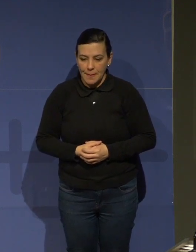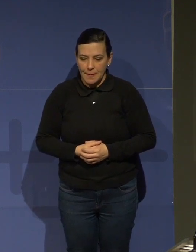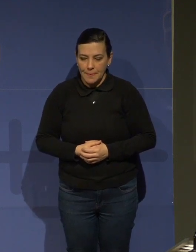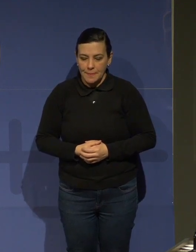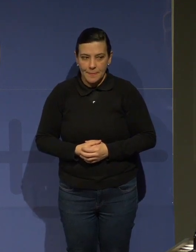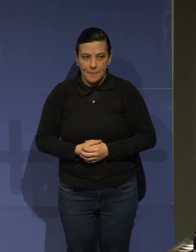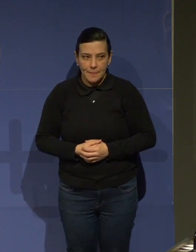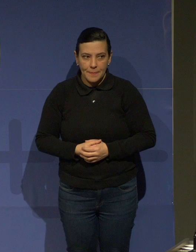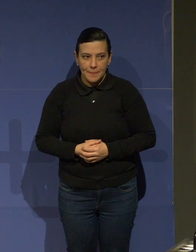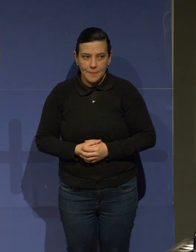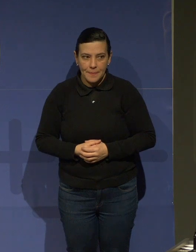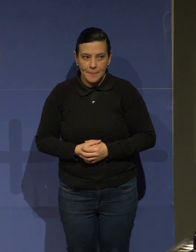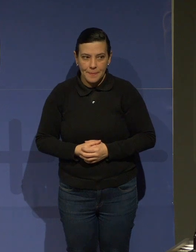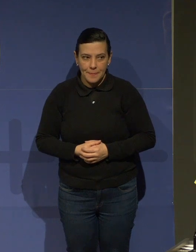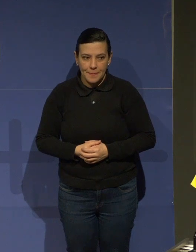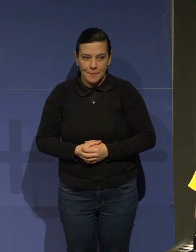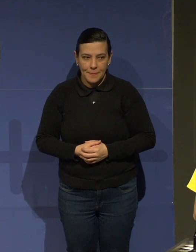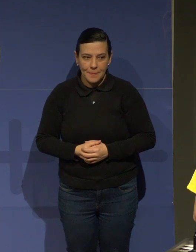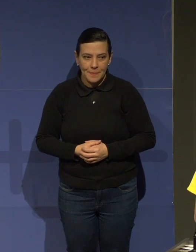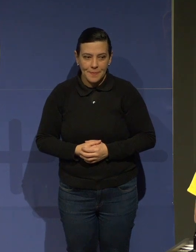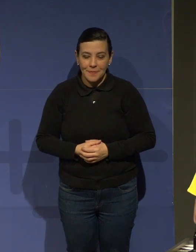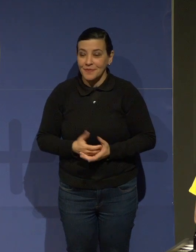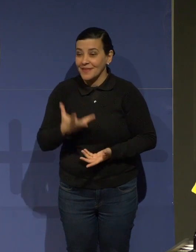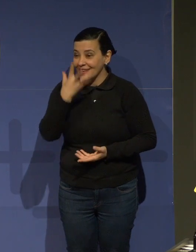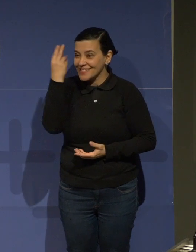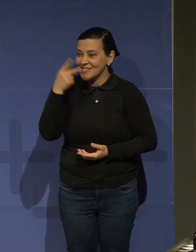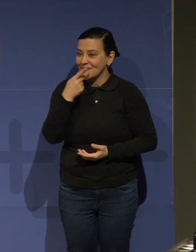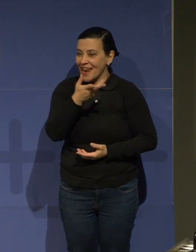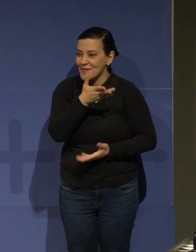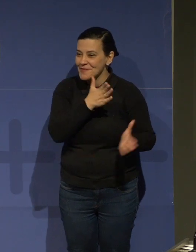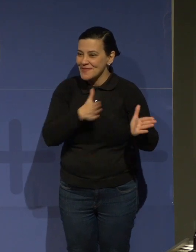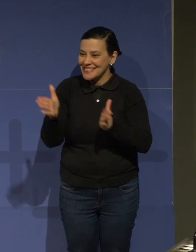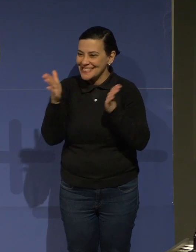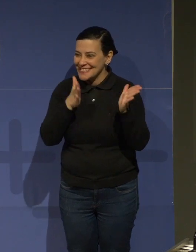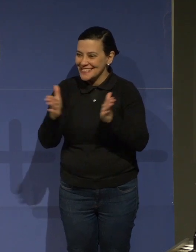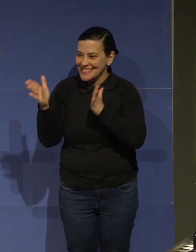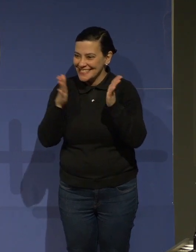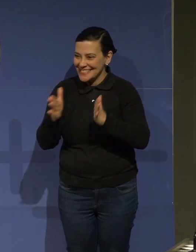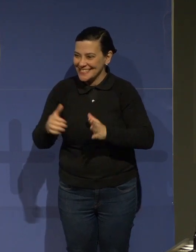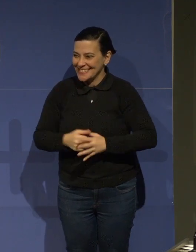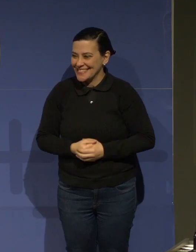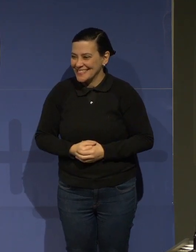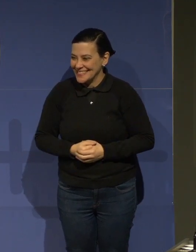Esse foi o slide que eu acabei de falar, só que eu esqueci de falar, pode passar. Então, você pode passar de novo, por favor.